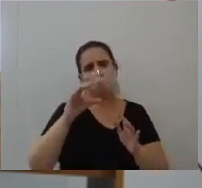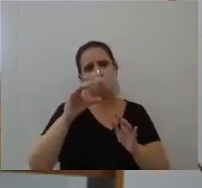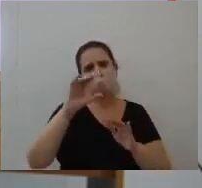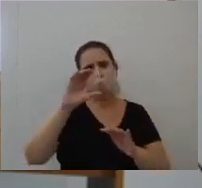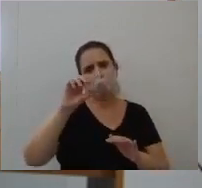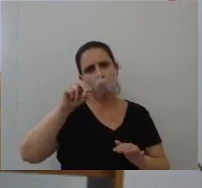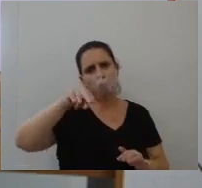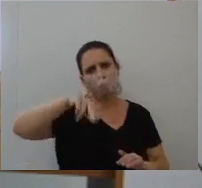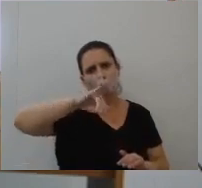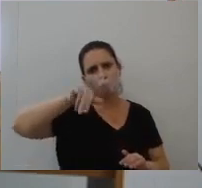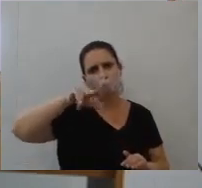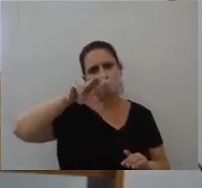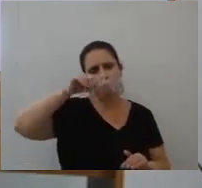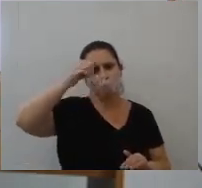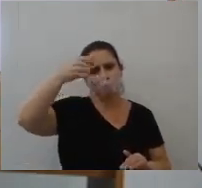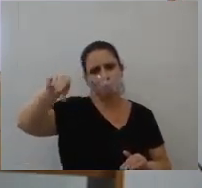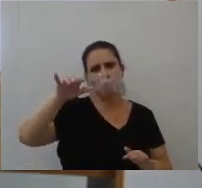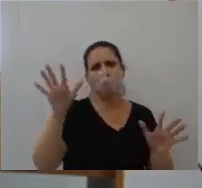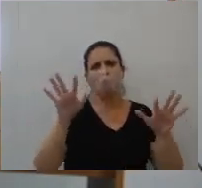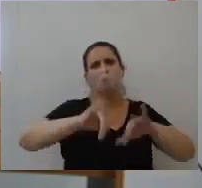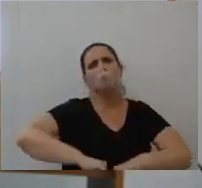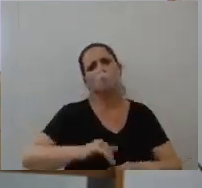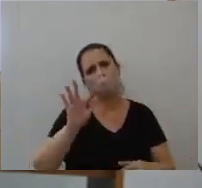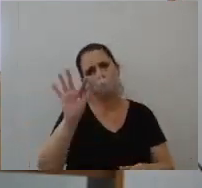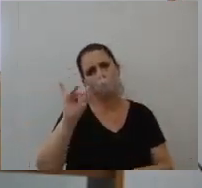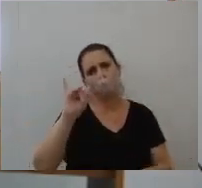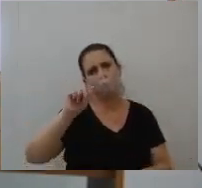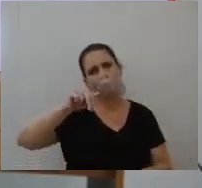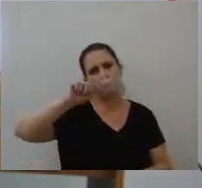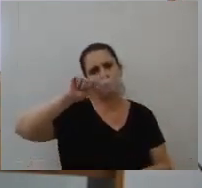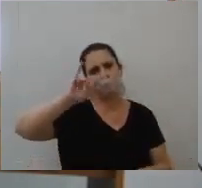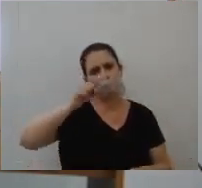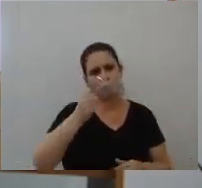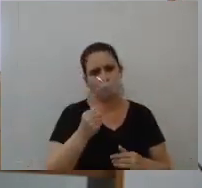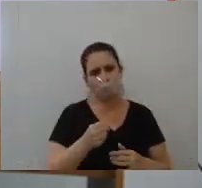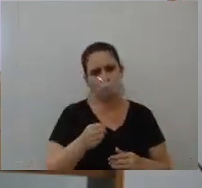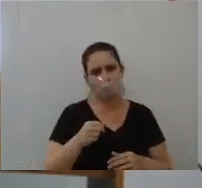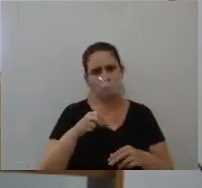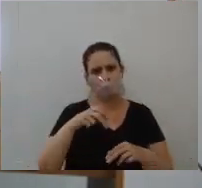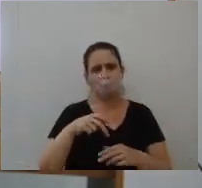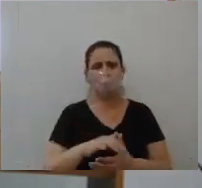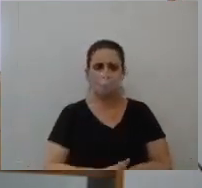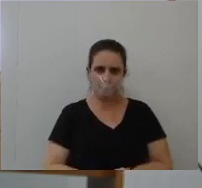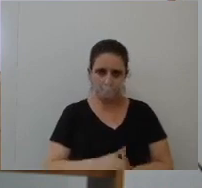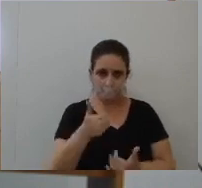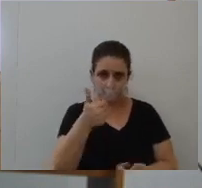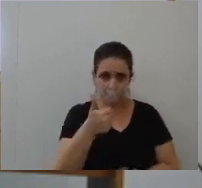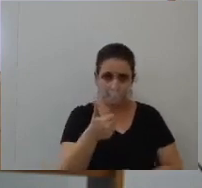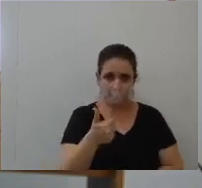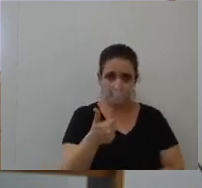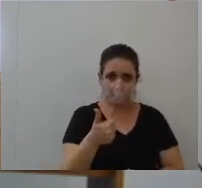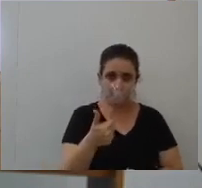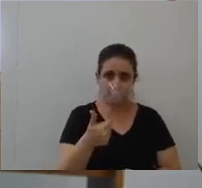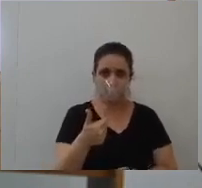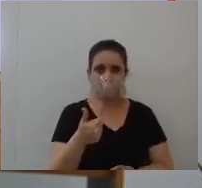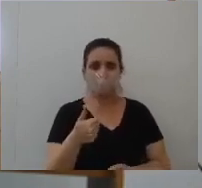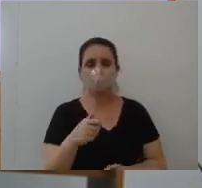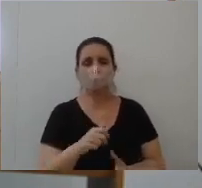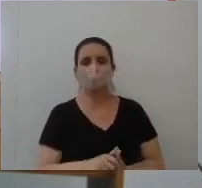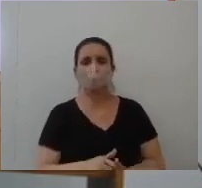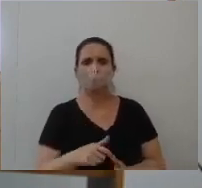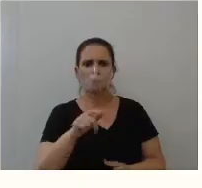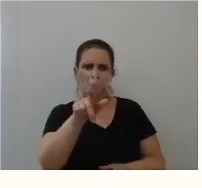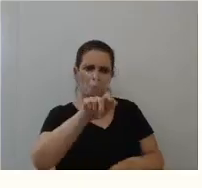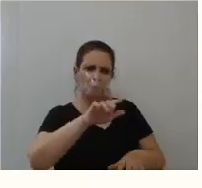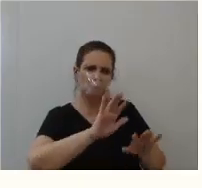o intuito de, a fim de, para isso, para aquilo. Beleza? Fez-lhe sinal